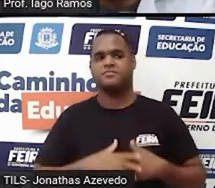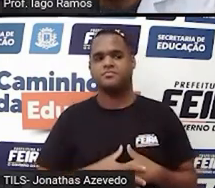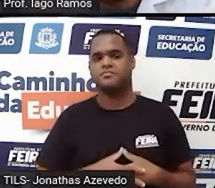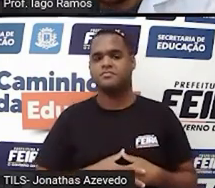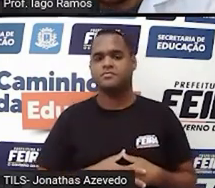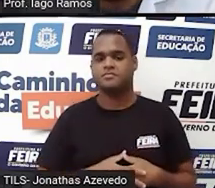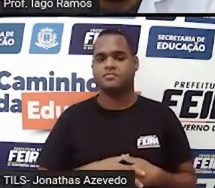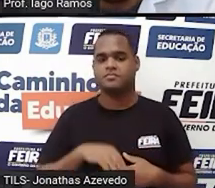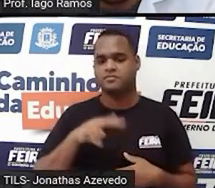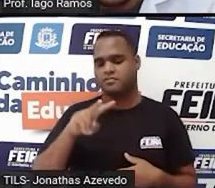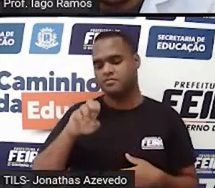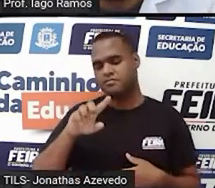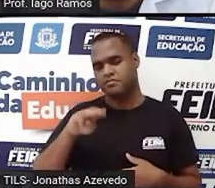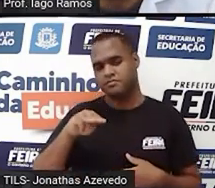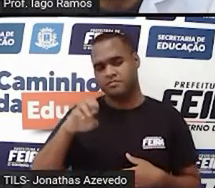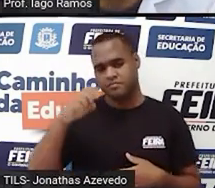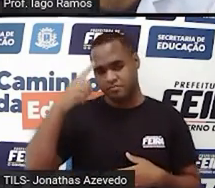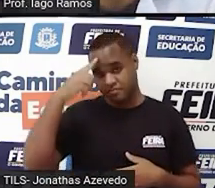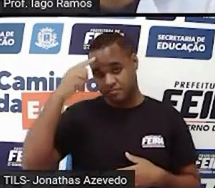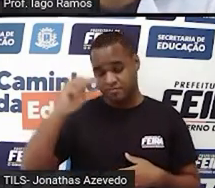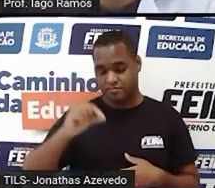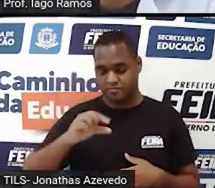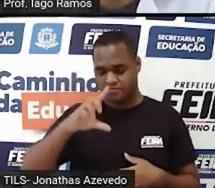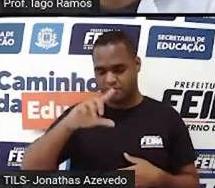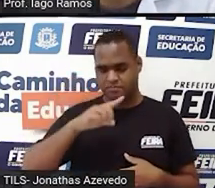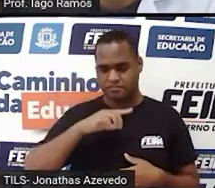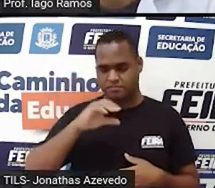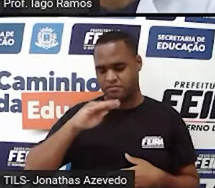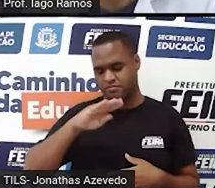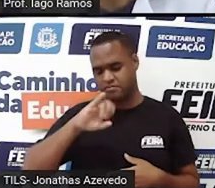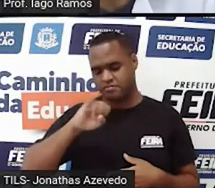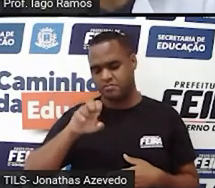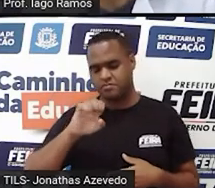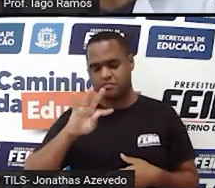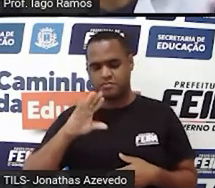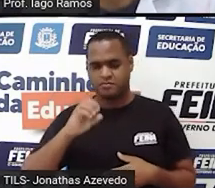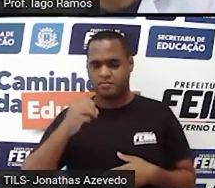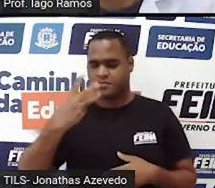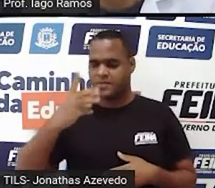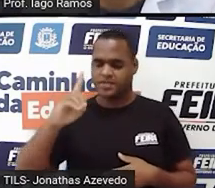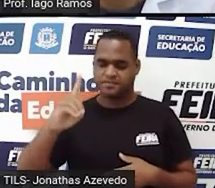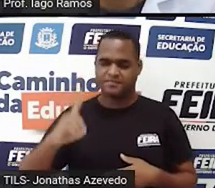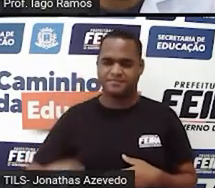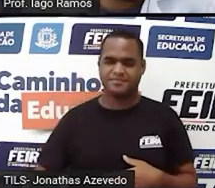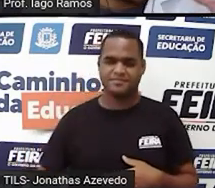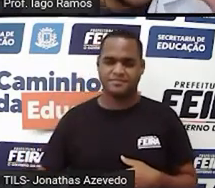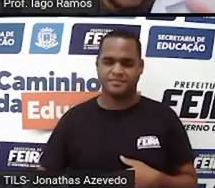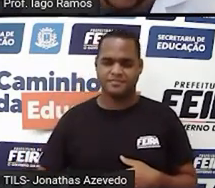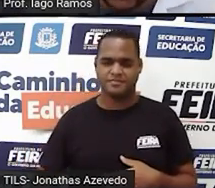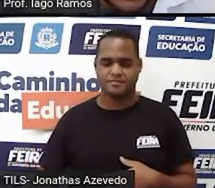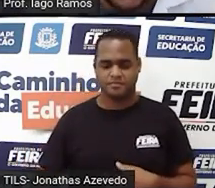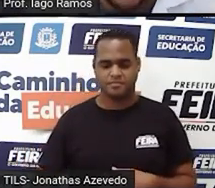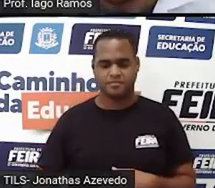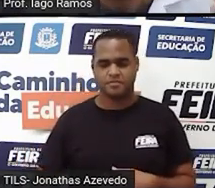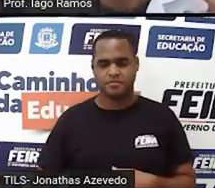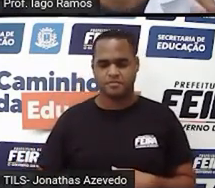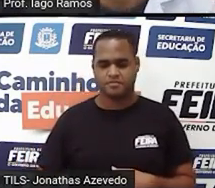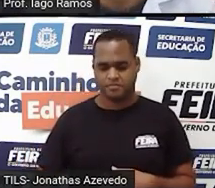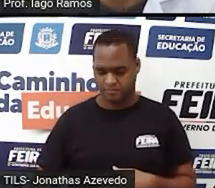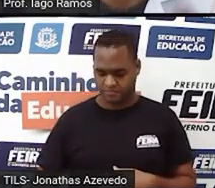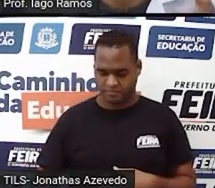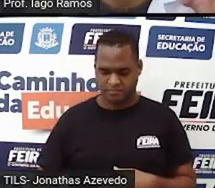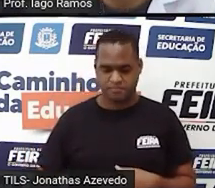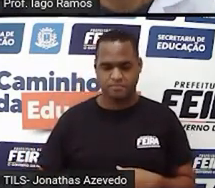volume é uma medida para objetos né tridimensionais falou de volume